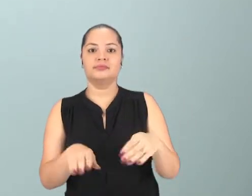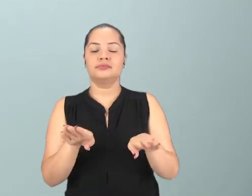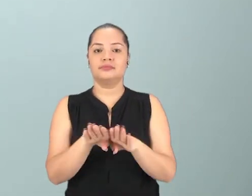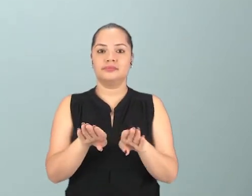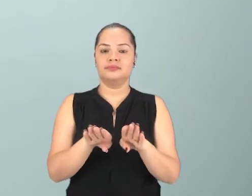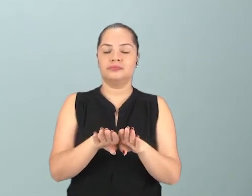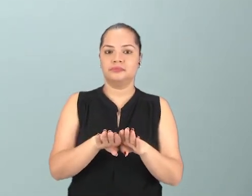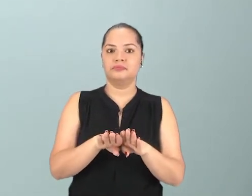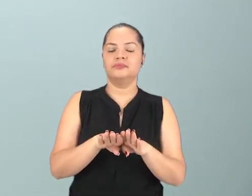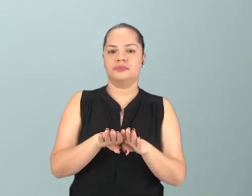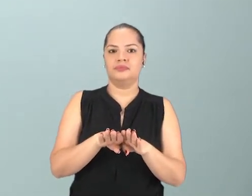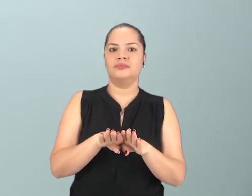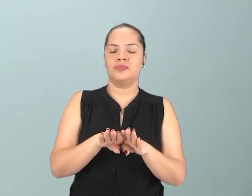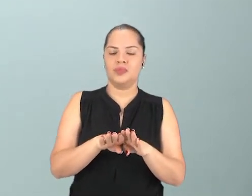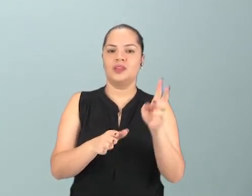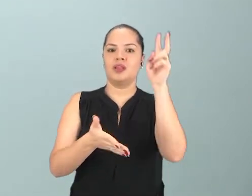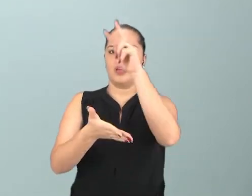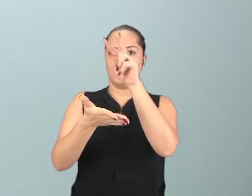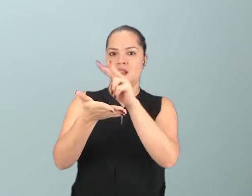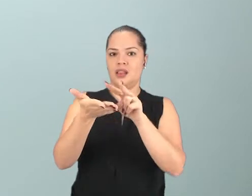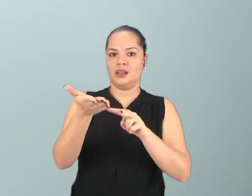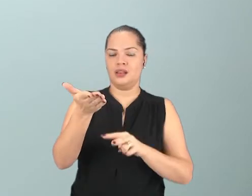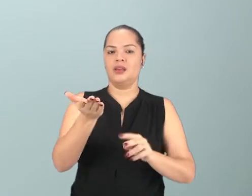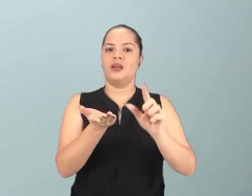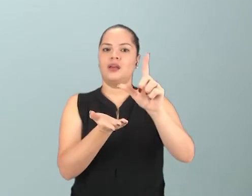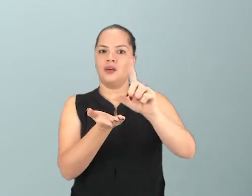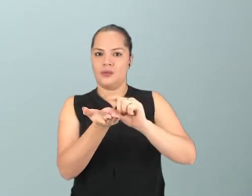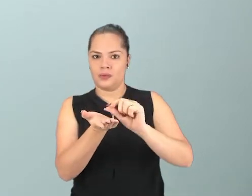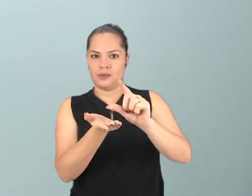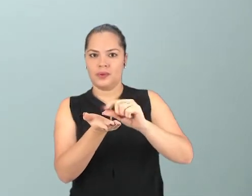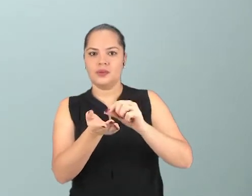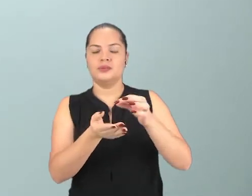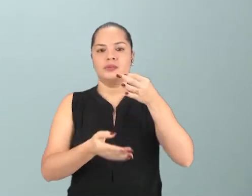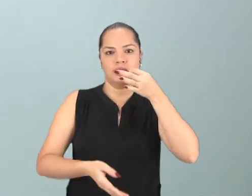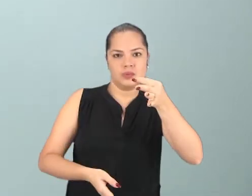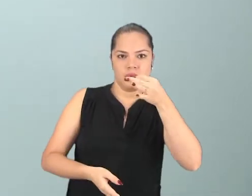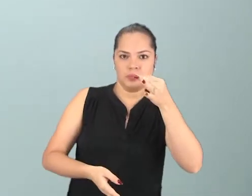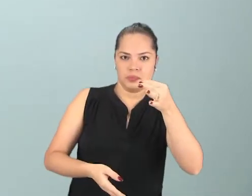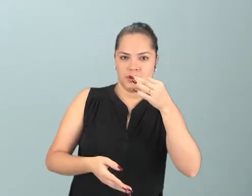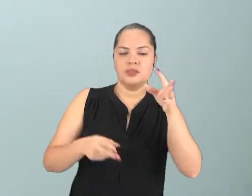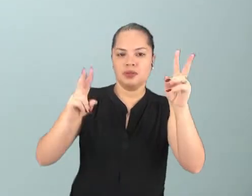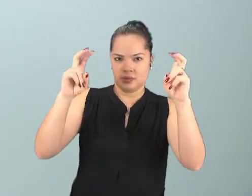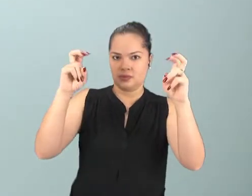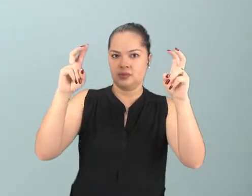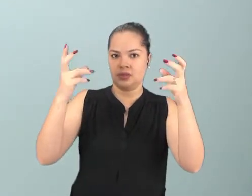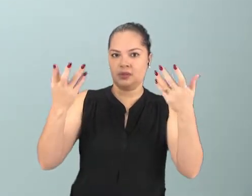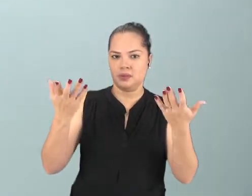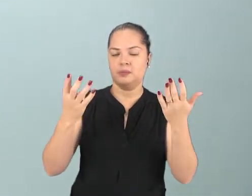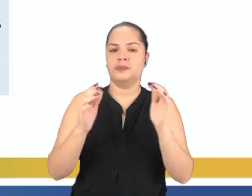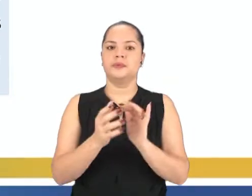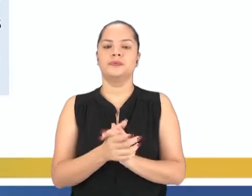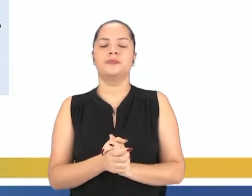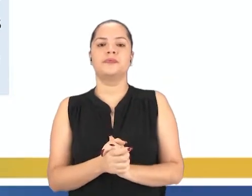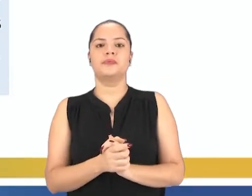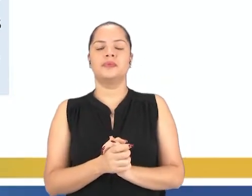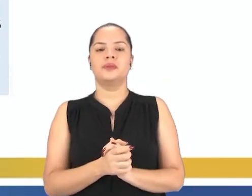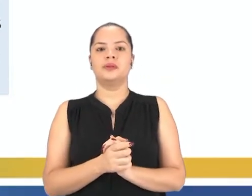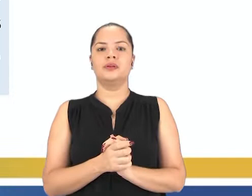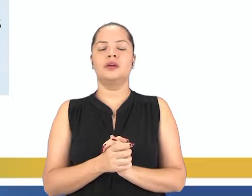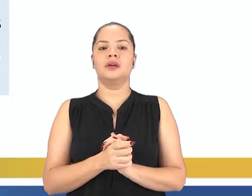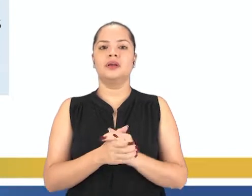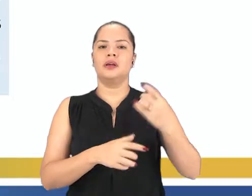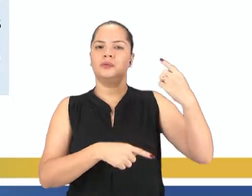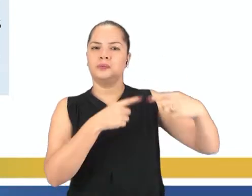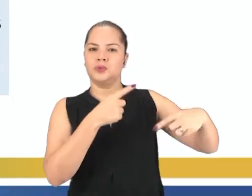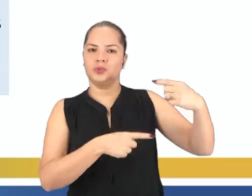isso, posteriormente, nós vamos ler um artigo de opinião que fala sobre isso, tá? E partindo desse estudo,